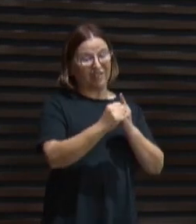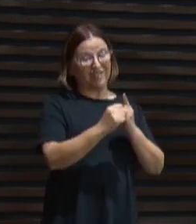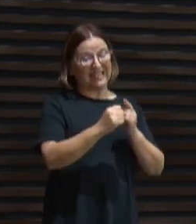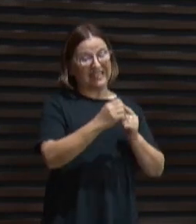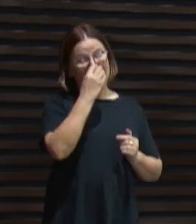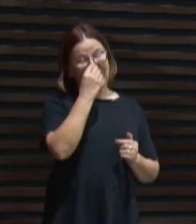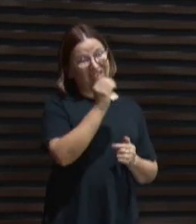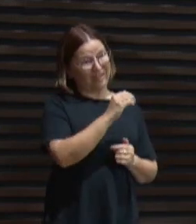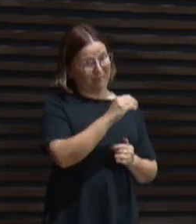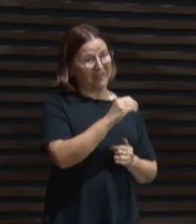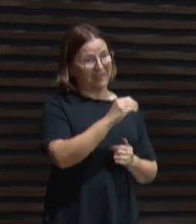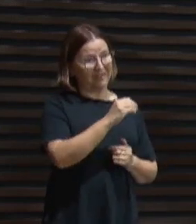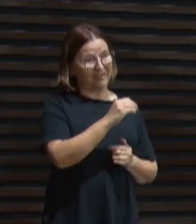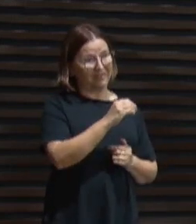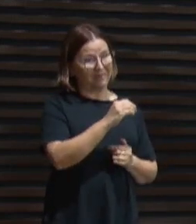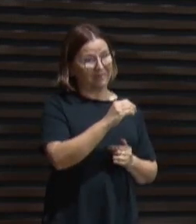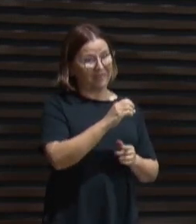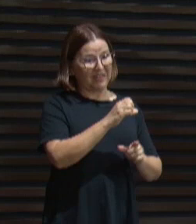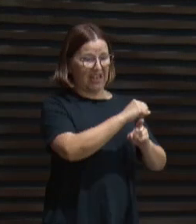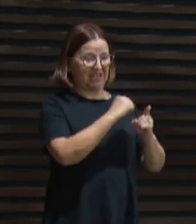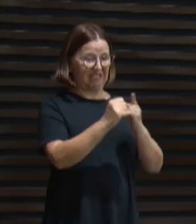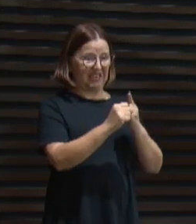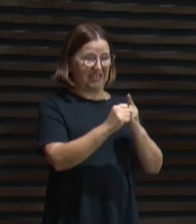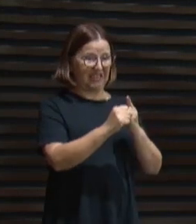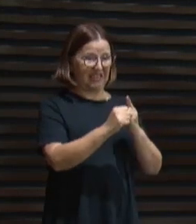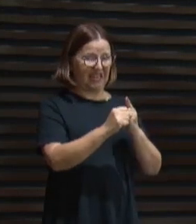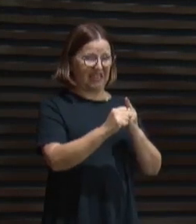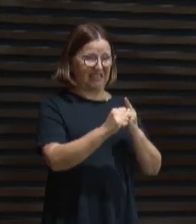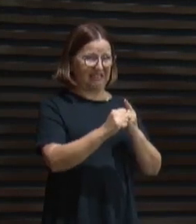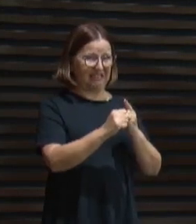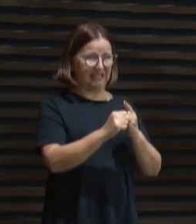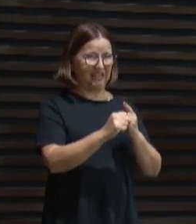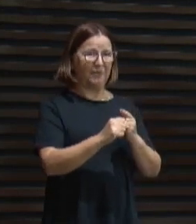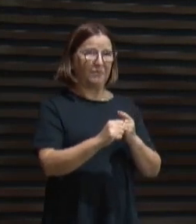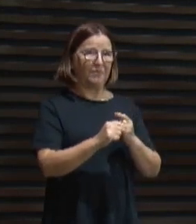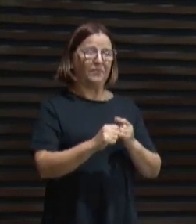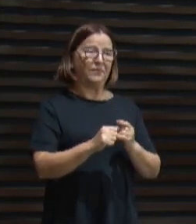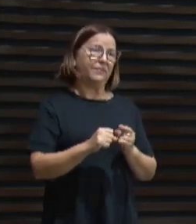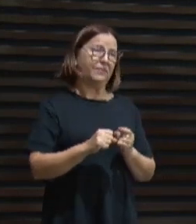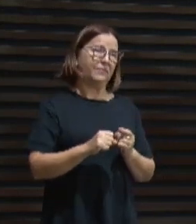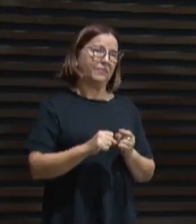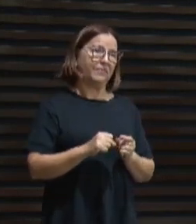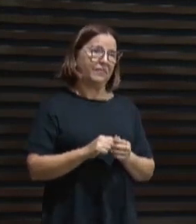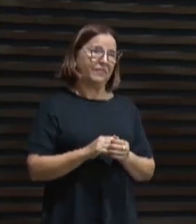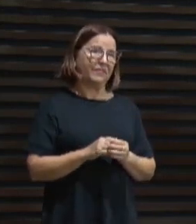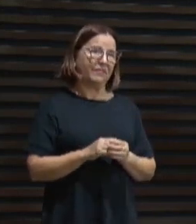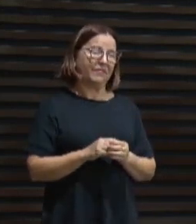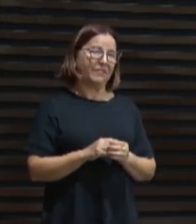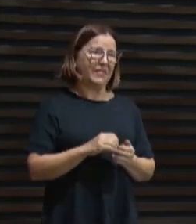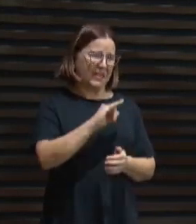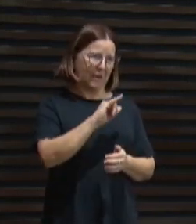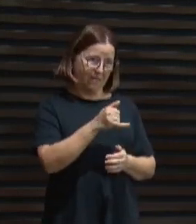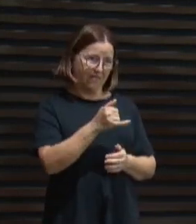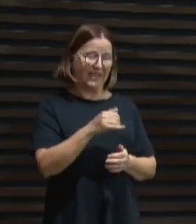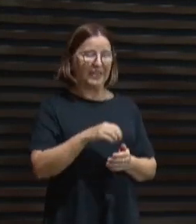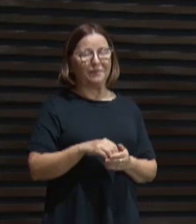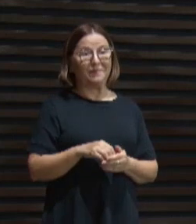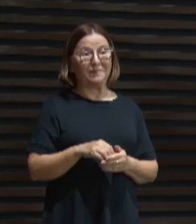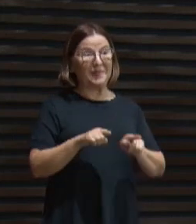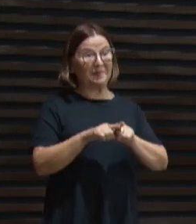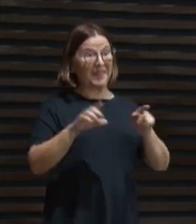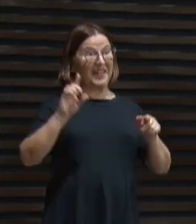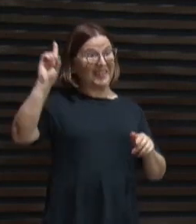que a sociedade explora e abusa? Não é óbvio que ele